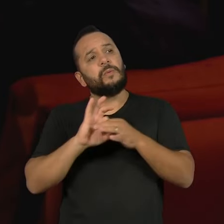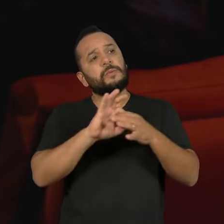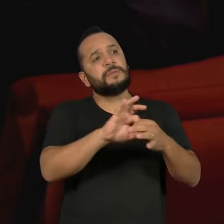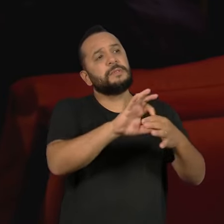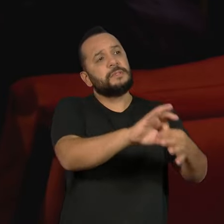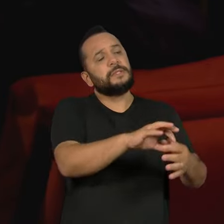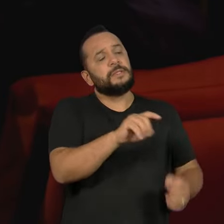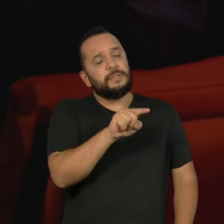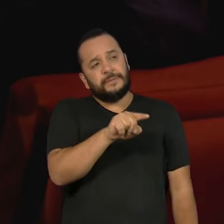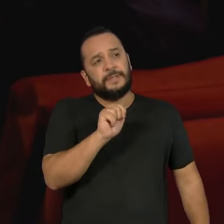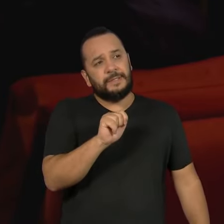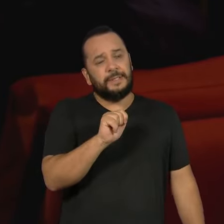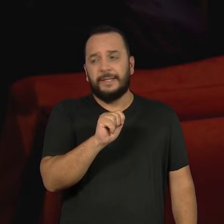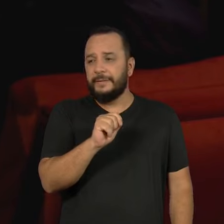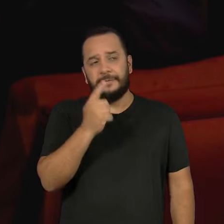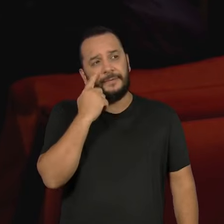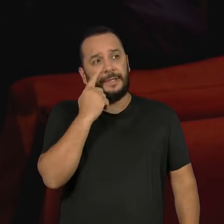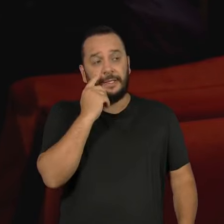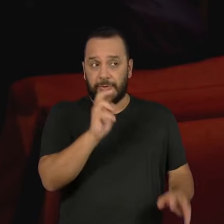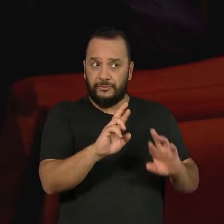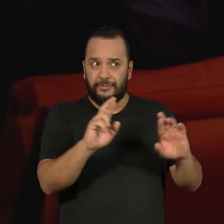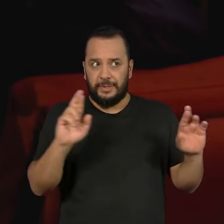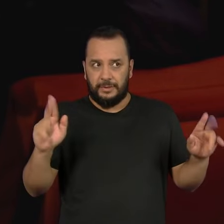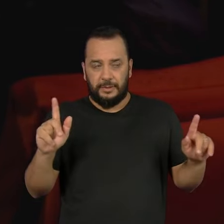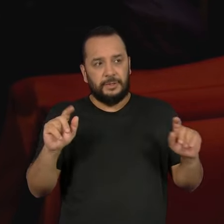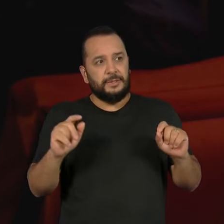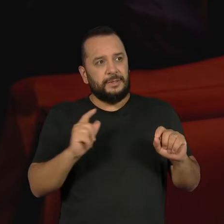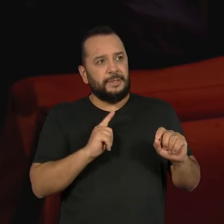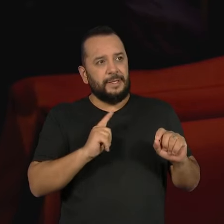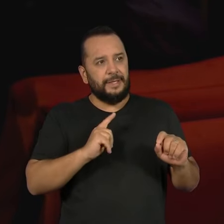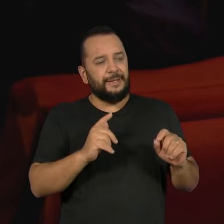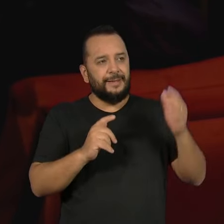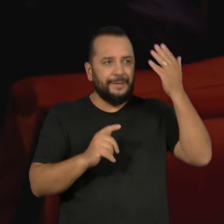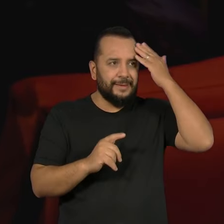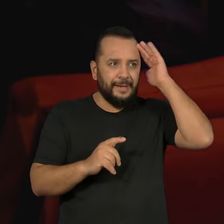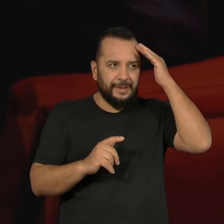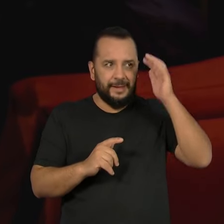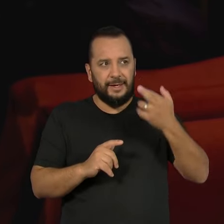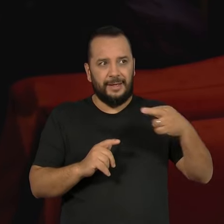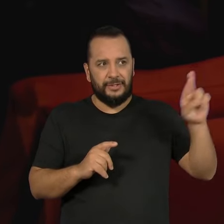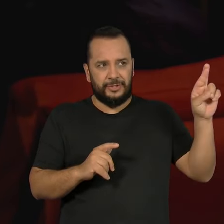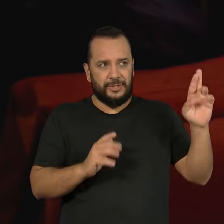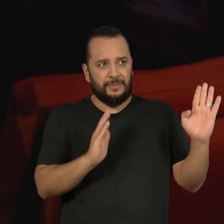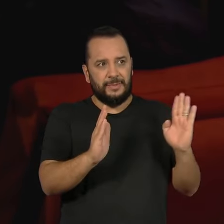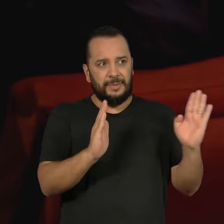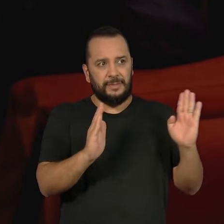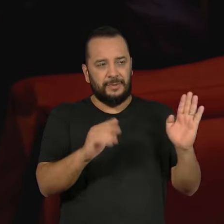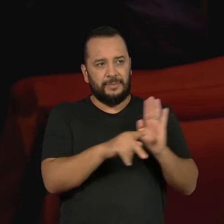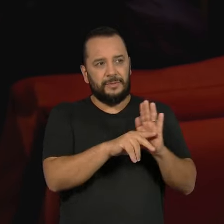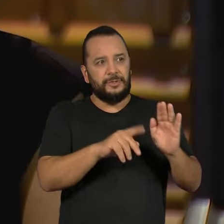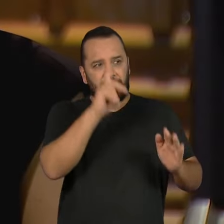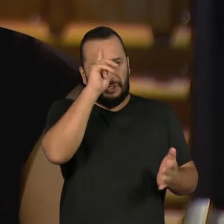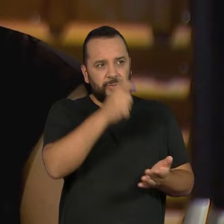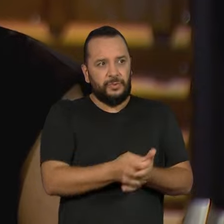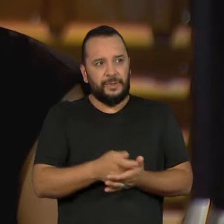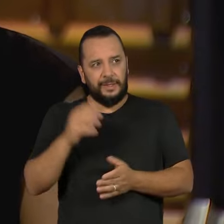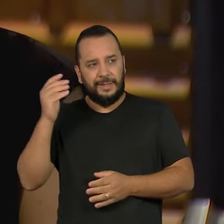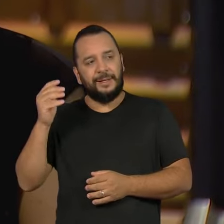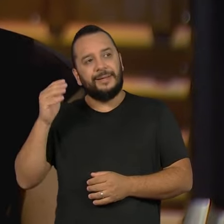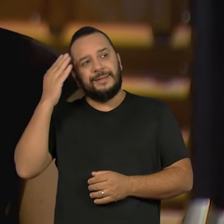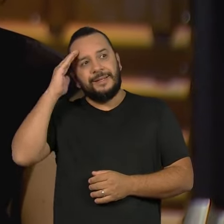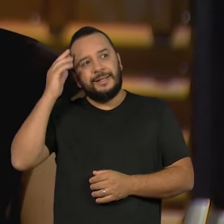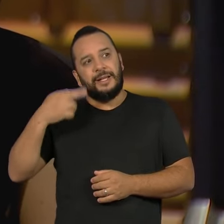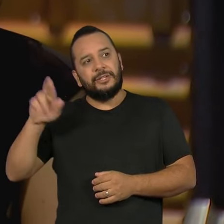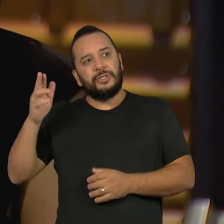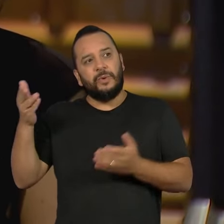e de diferença de entender religião lá na ditadura e hoje é a